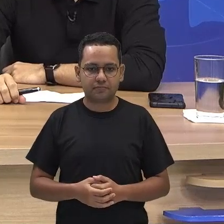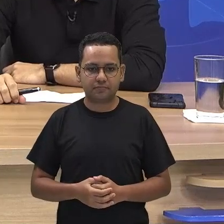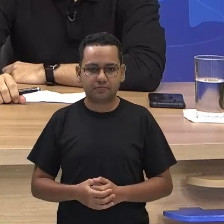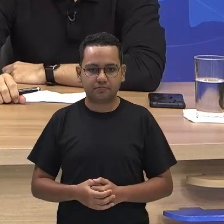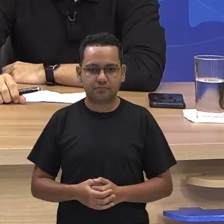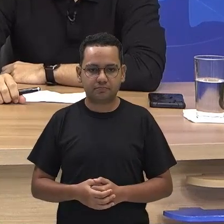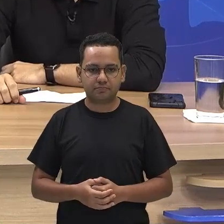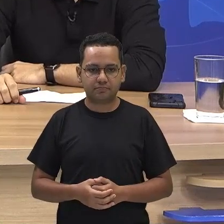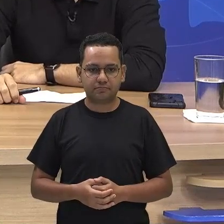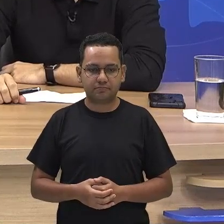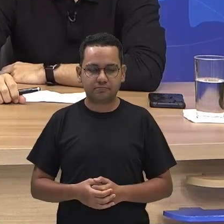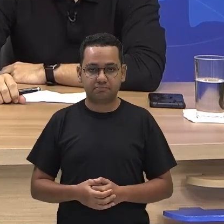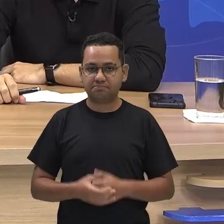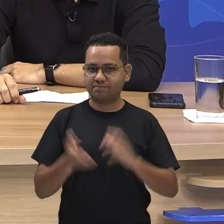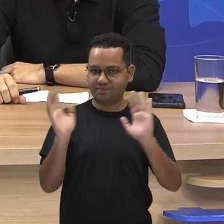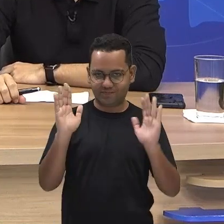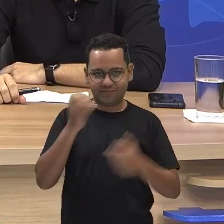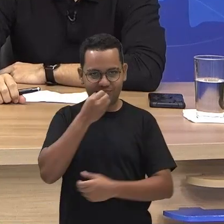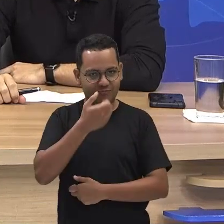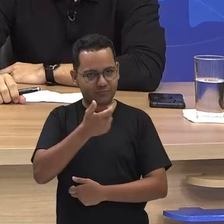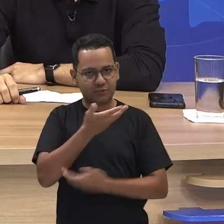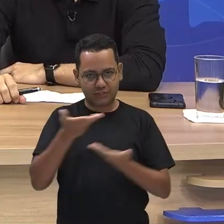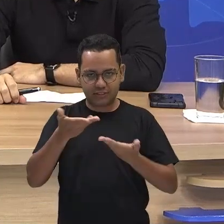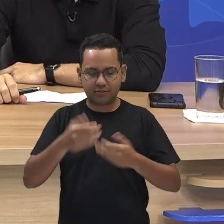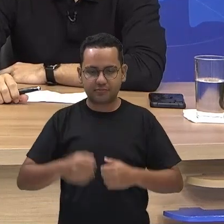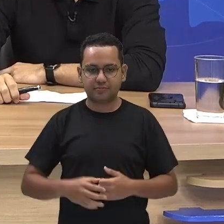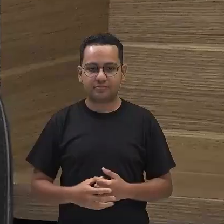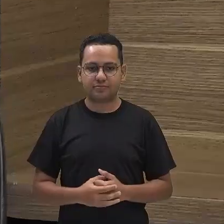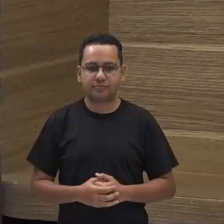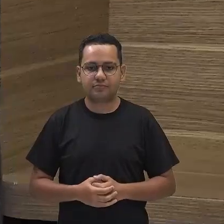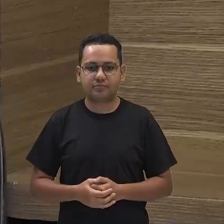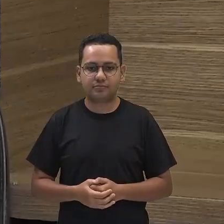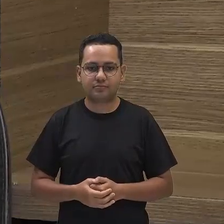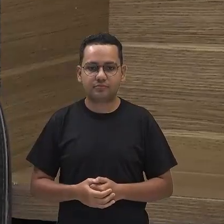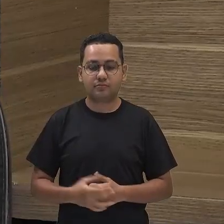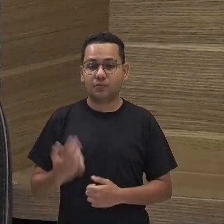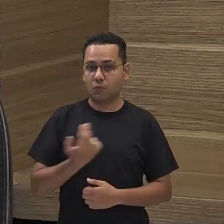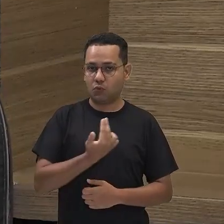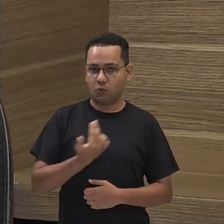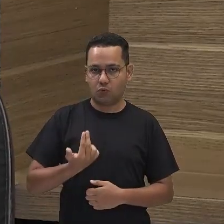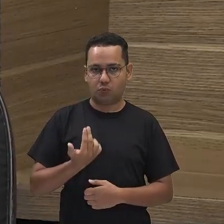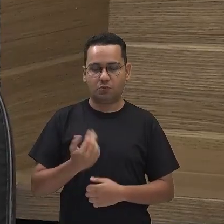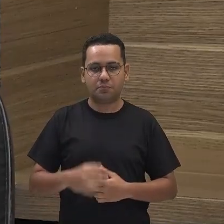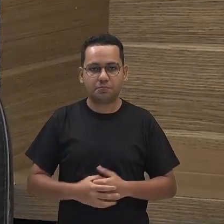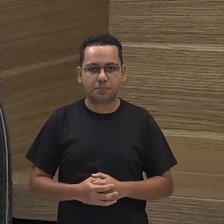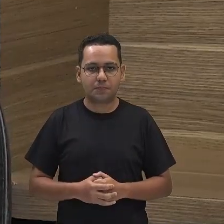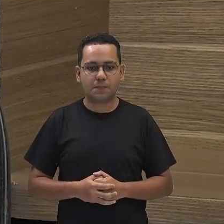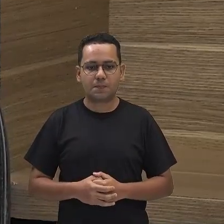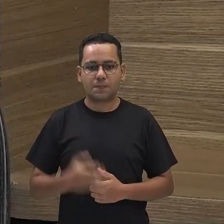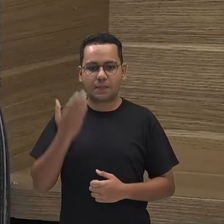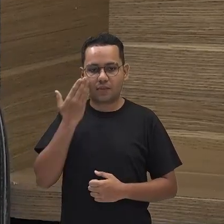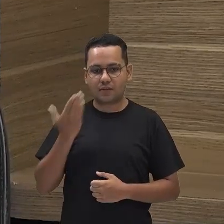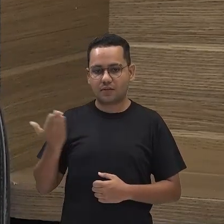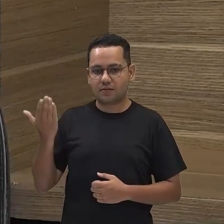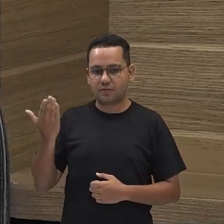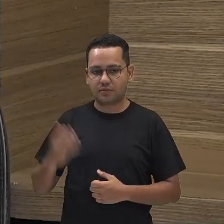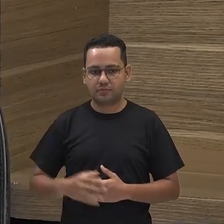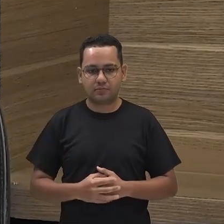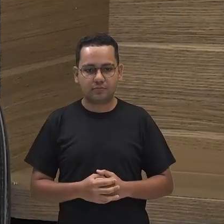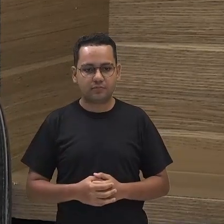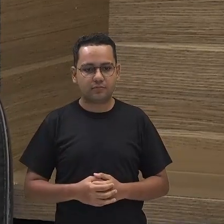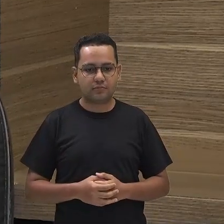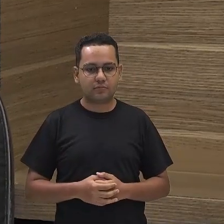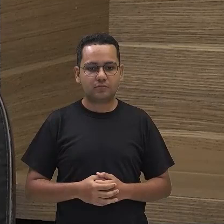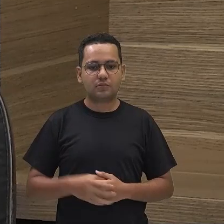Olá pessoal, tudo bem com vocês? Bom, me chamo Dainara, eu faço parte do suporte técnico